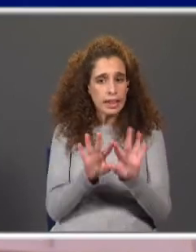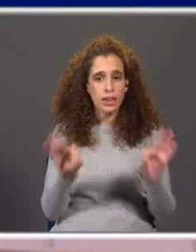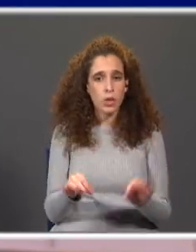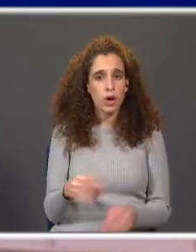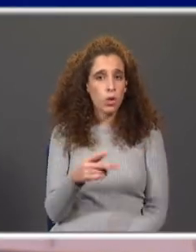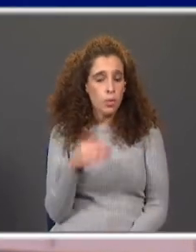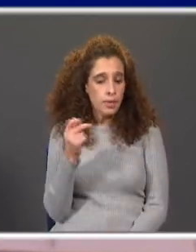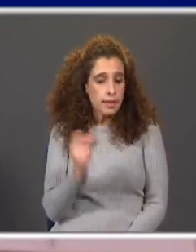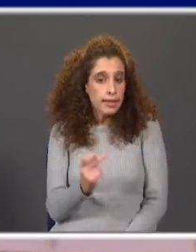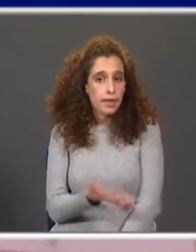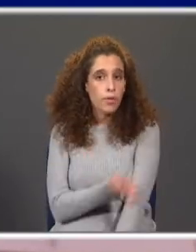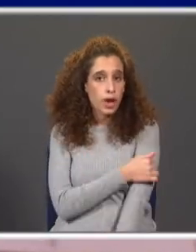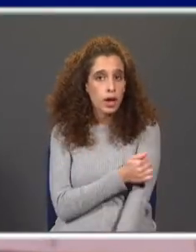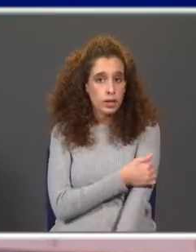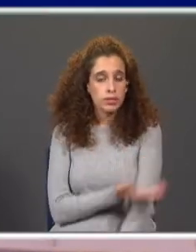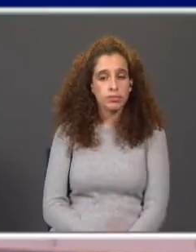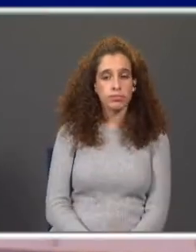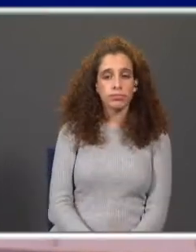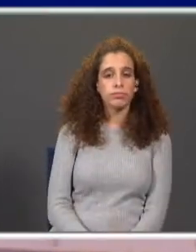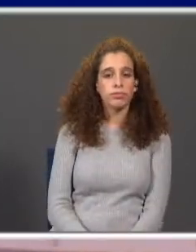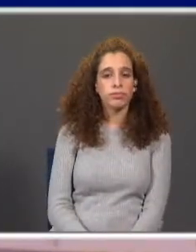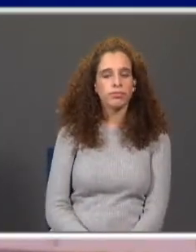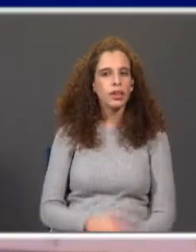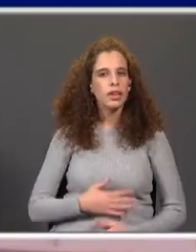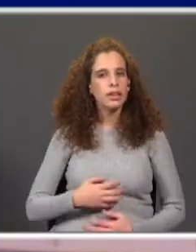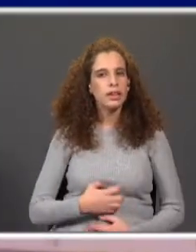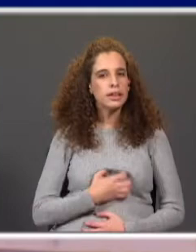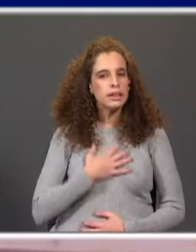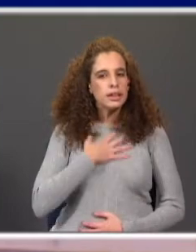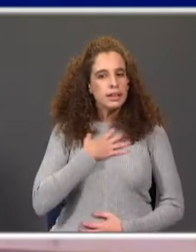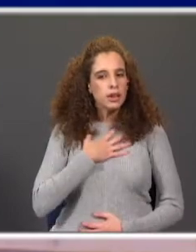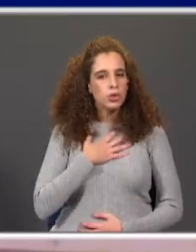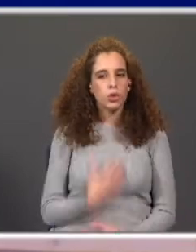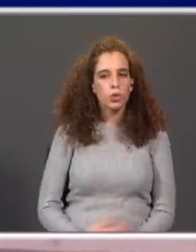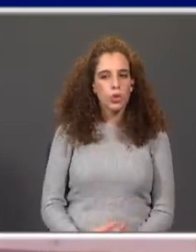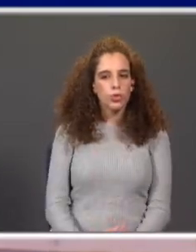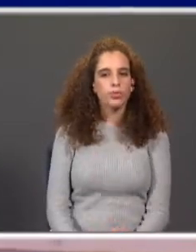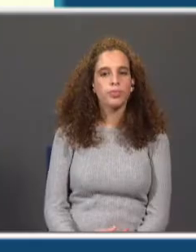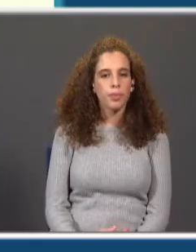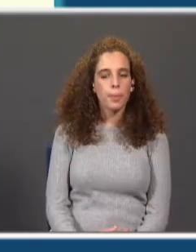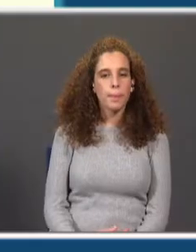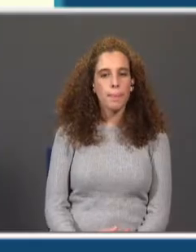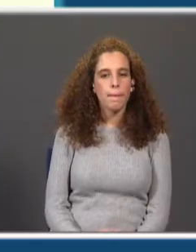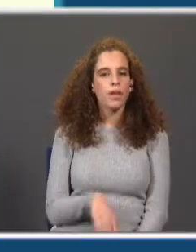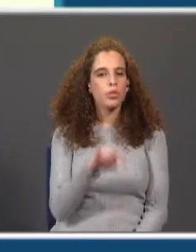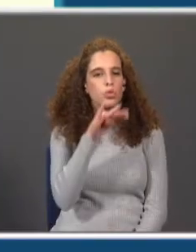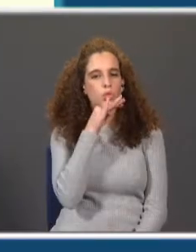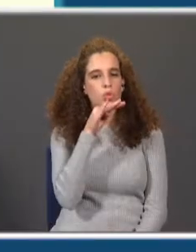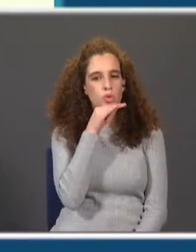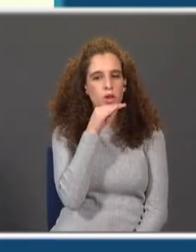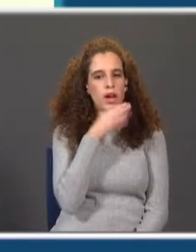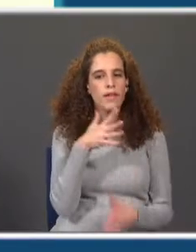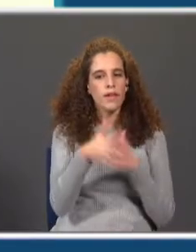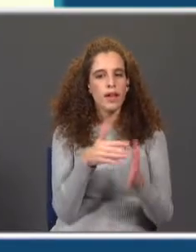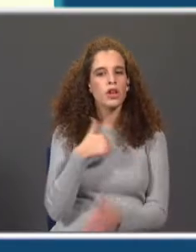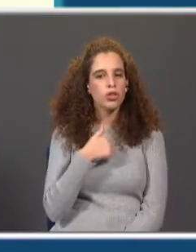casa. E depois, as sensações. As sensações, os latidos fosforescentes do cão da fábrica de cortumes. Eu já te explico o